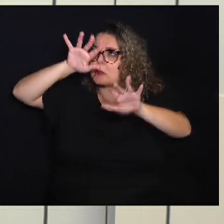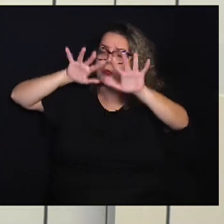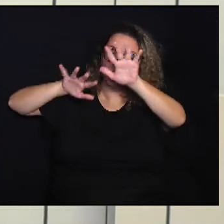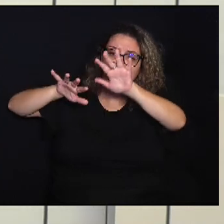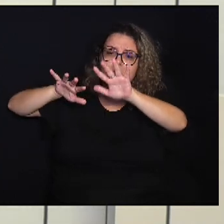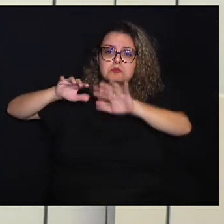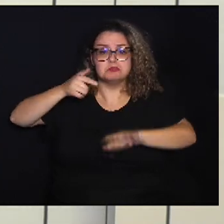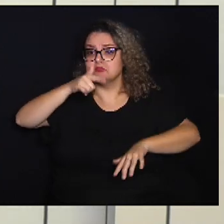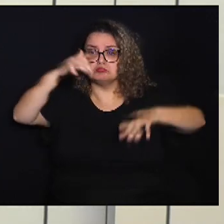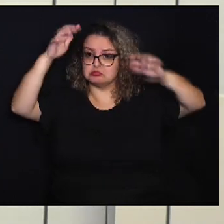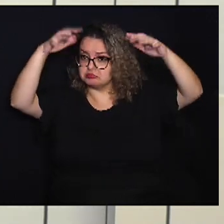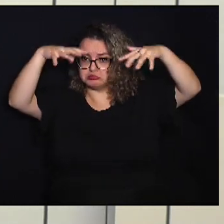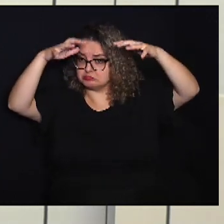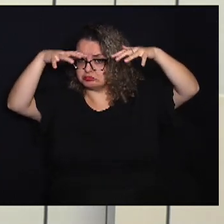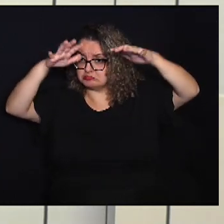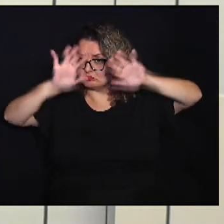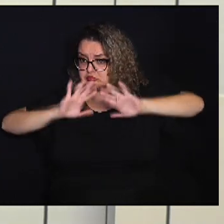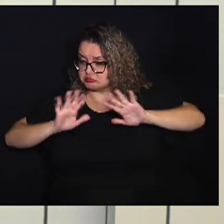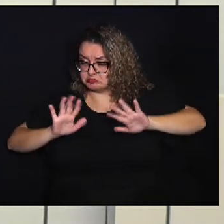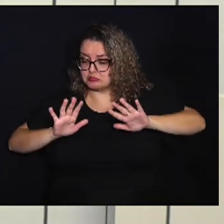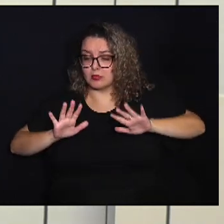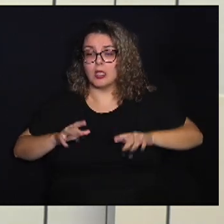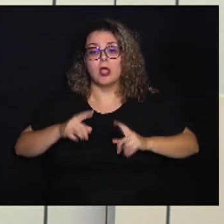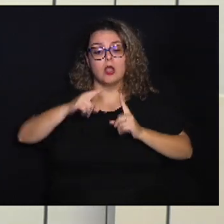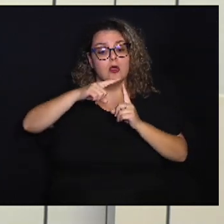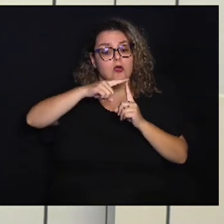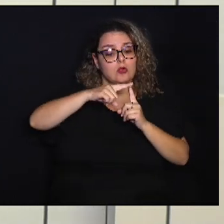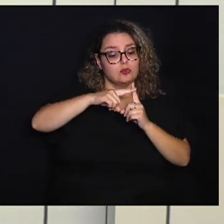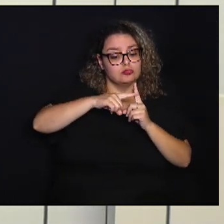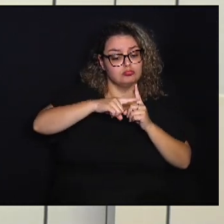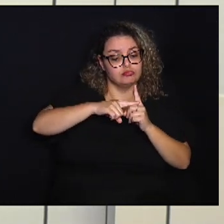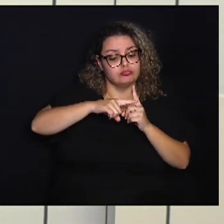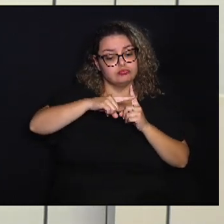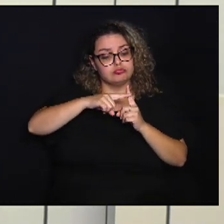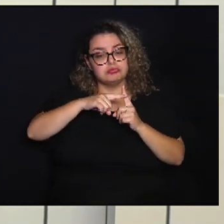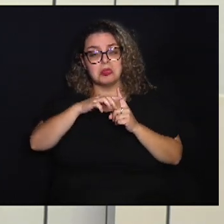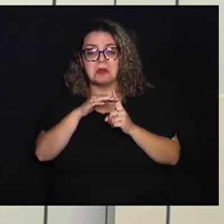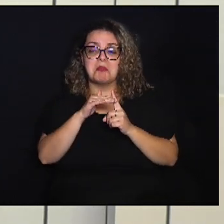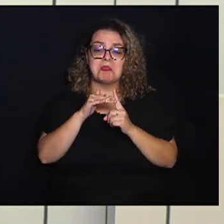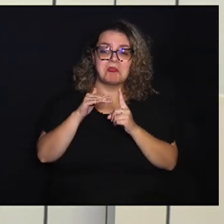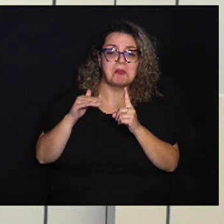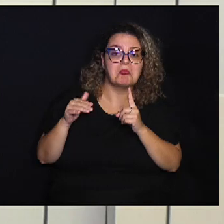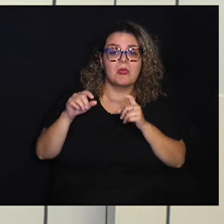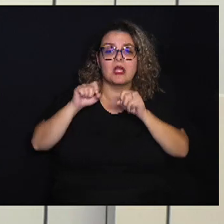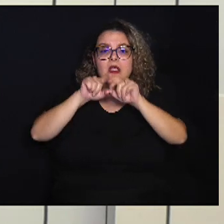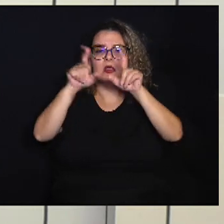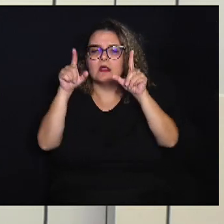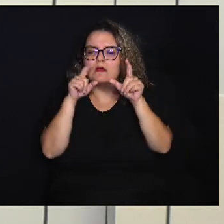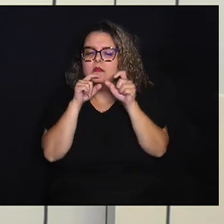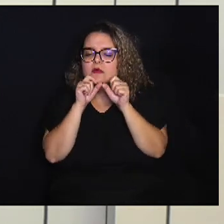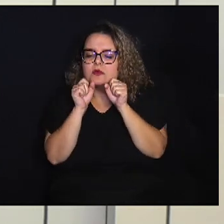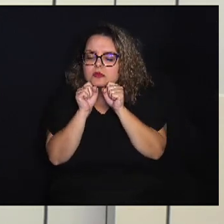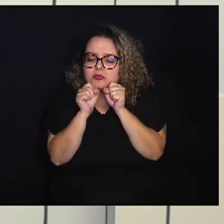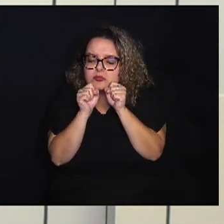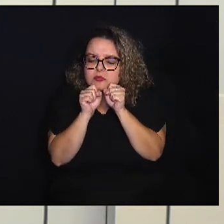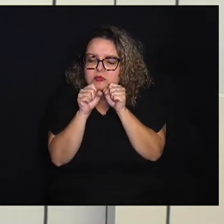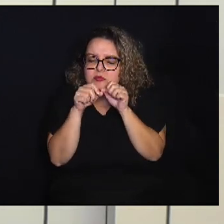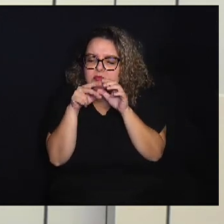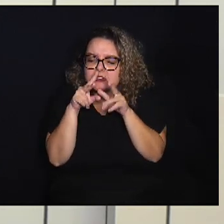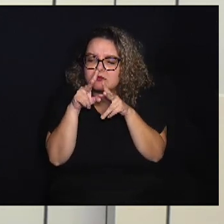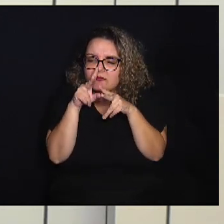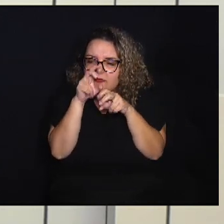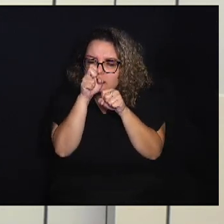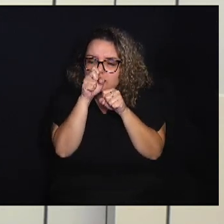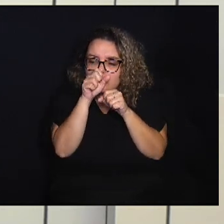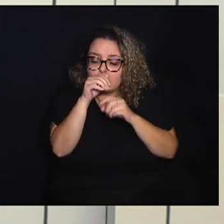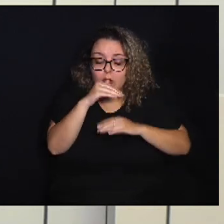não tem previsão de chuva. A temperatura segue amena. Então, de manhã faz aquele frio mais intenso. Ao